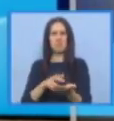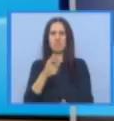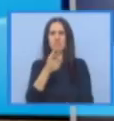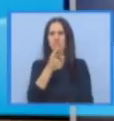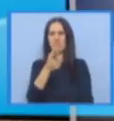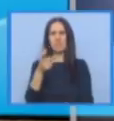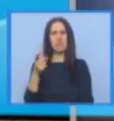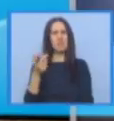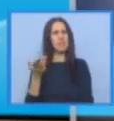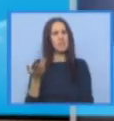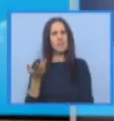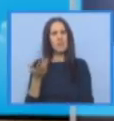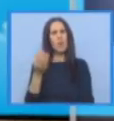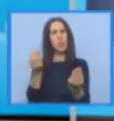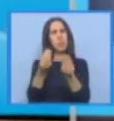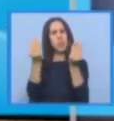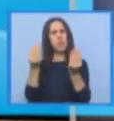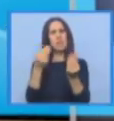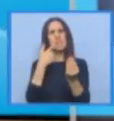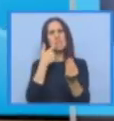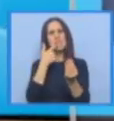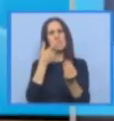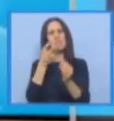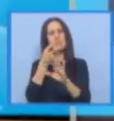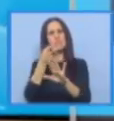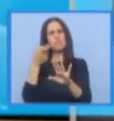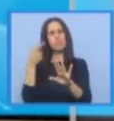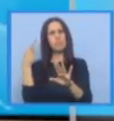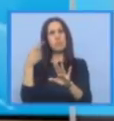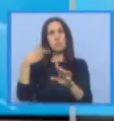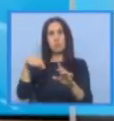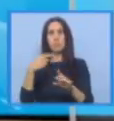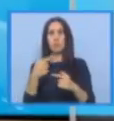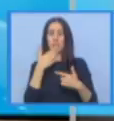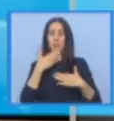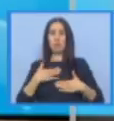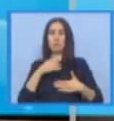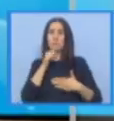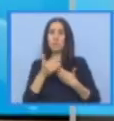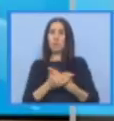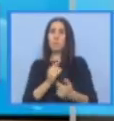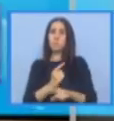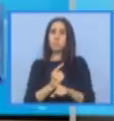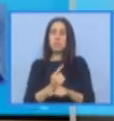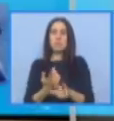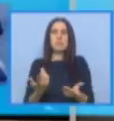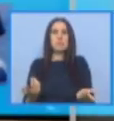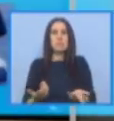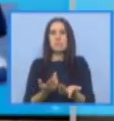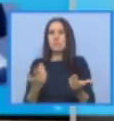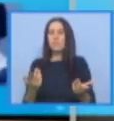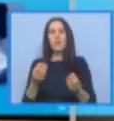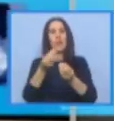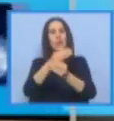apontar a uns miúdos com fisgas, mas esses miúdos com fisgas também matam, não é? Portanto, de facto, põem na linha da